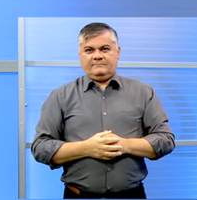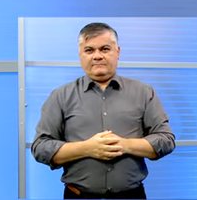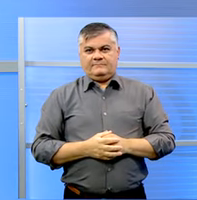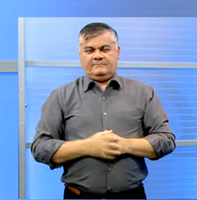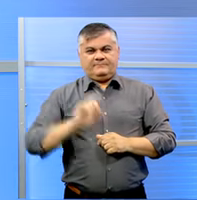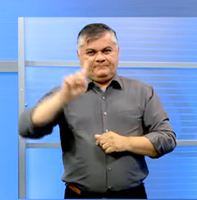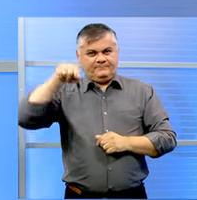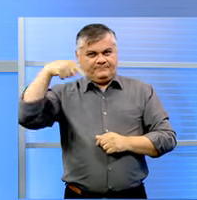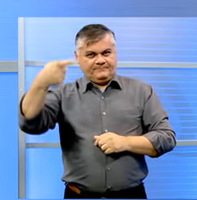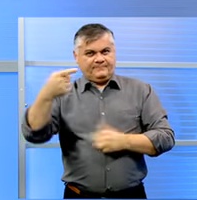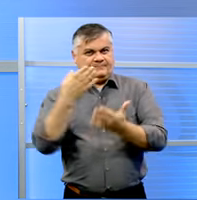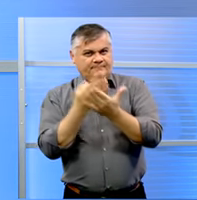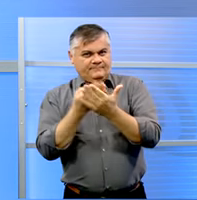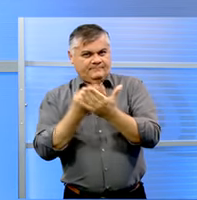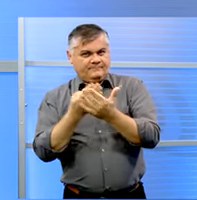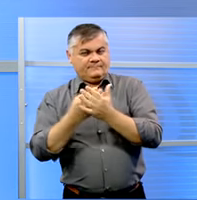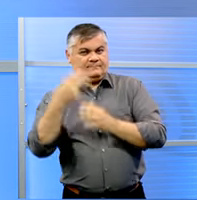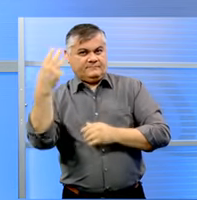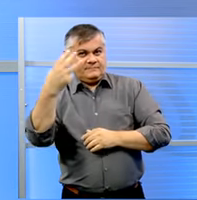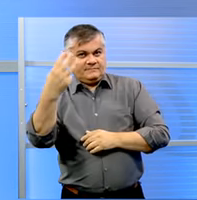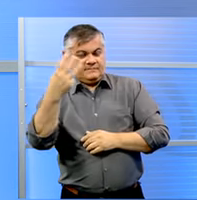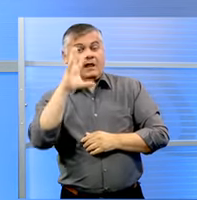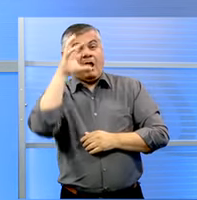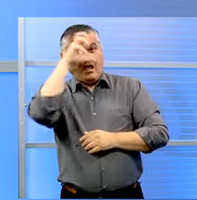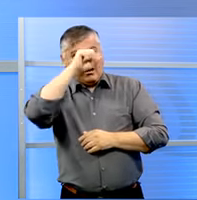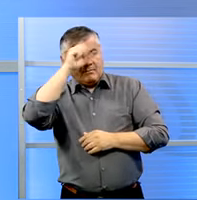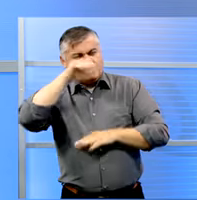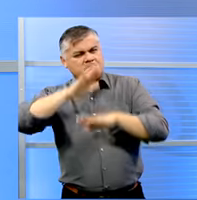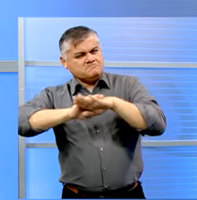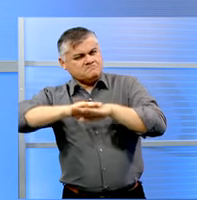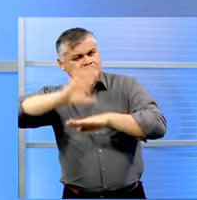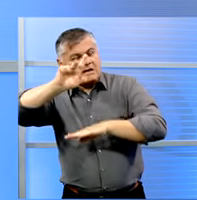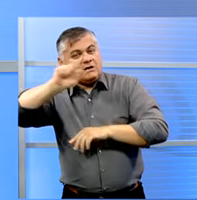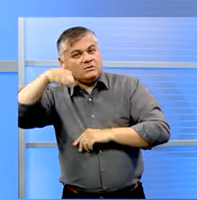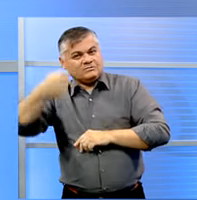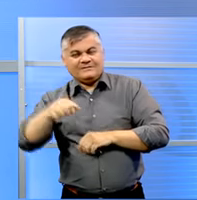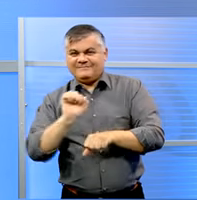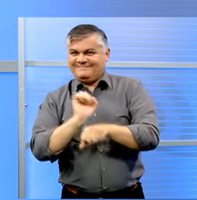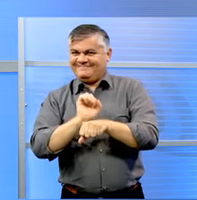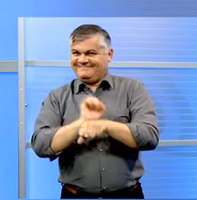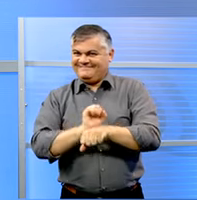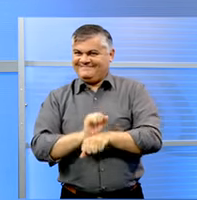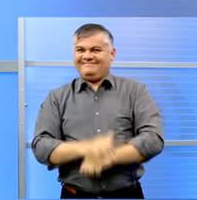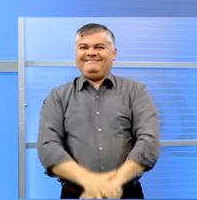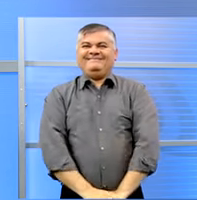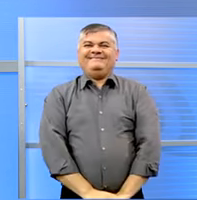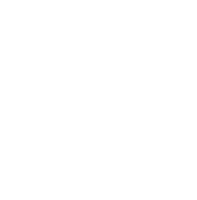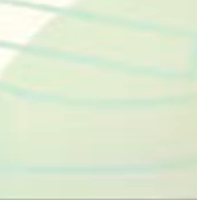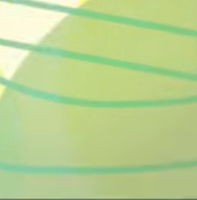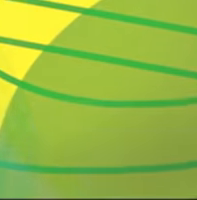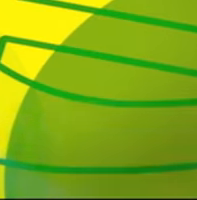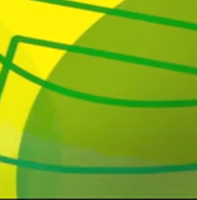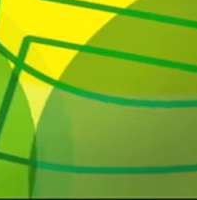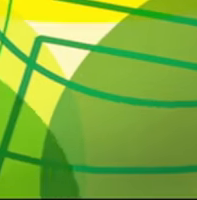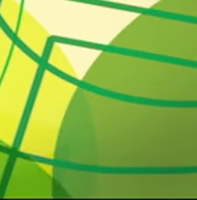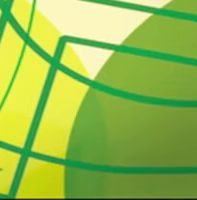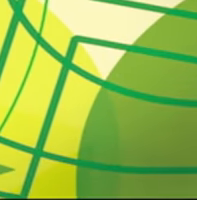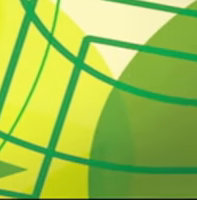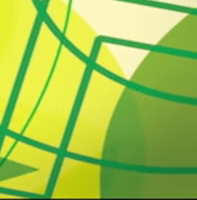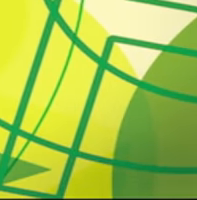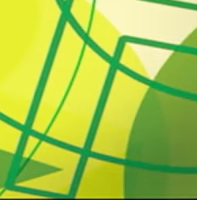Na próxima aula estaremos aprendendo muito mais, então eu espero por você.